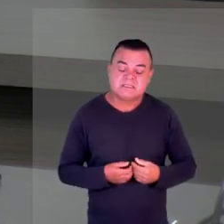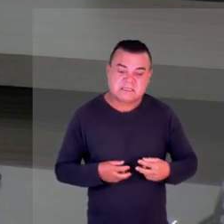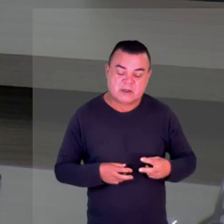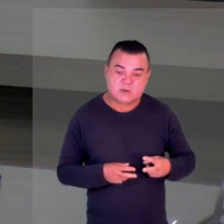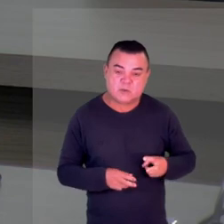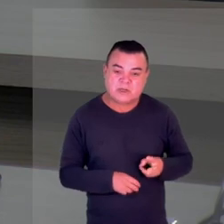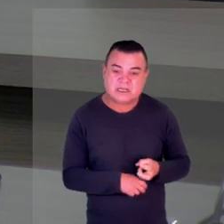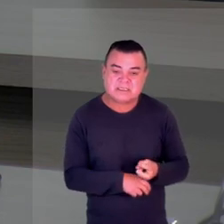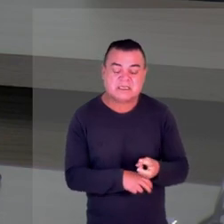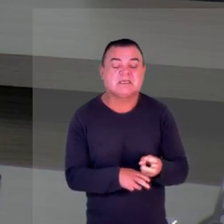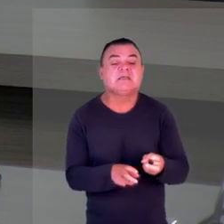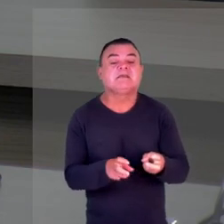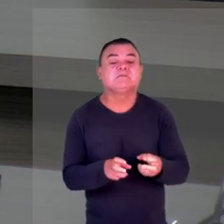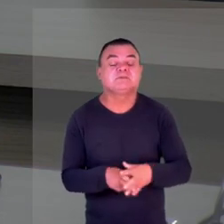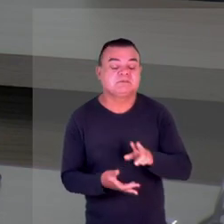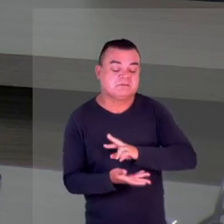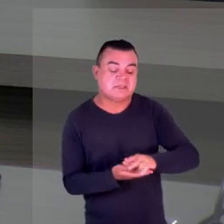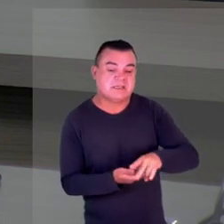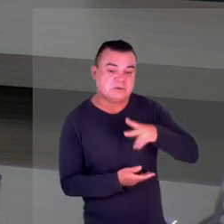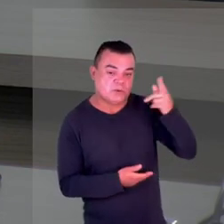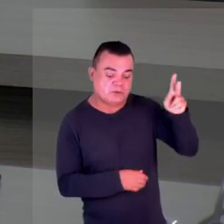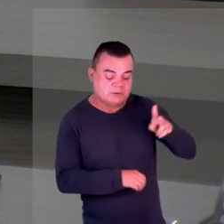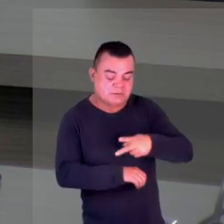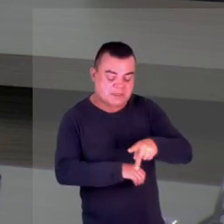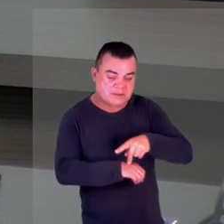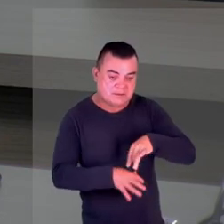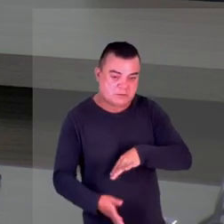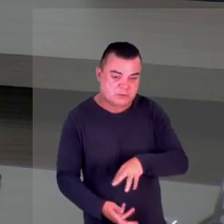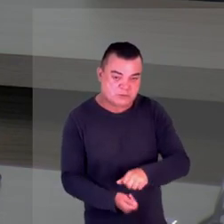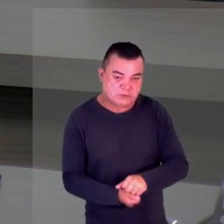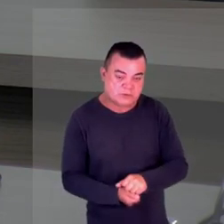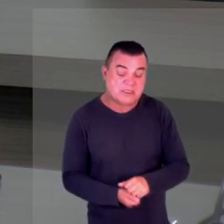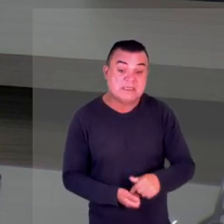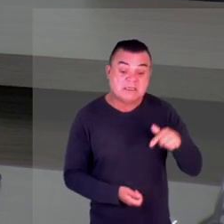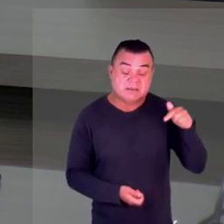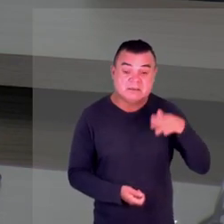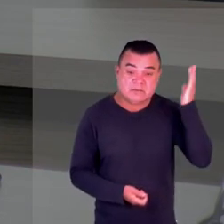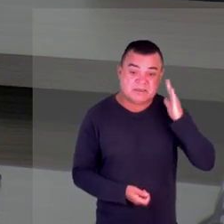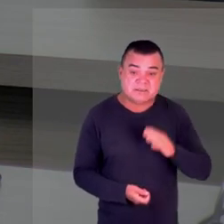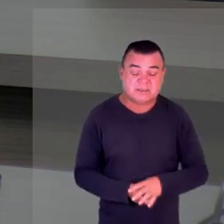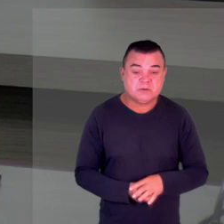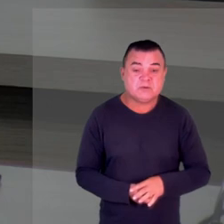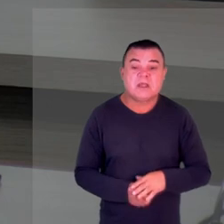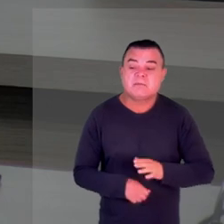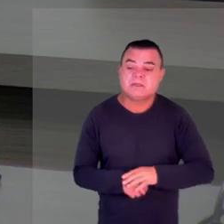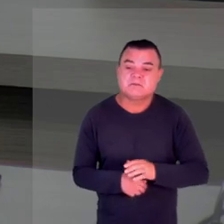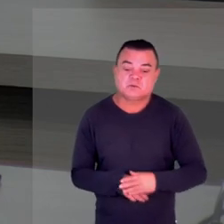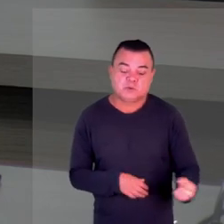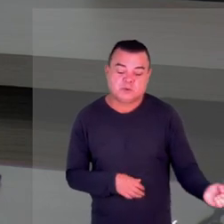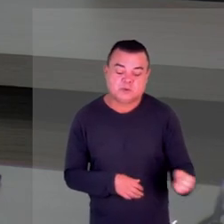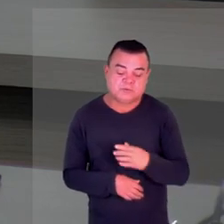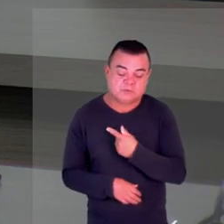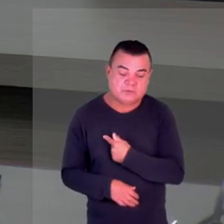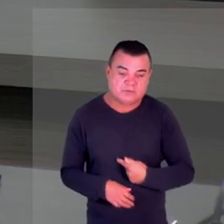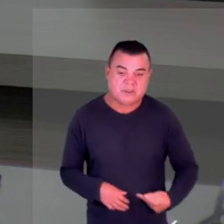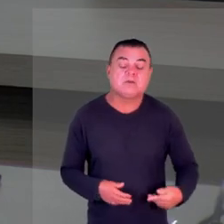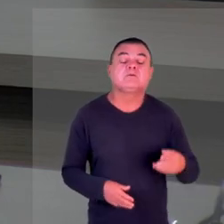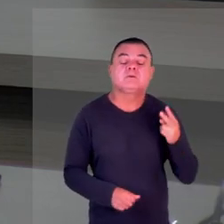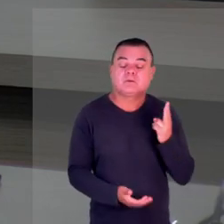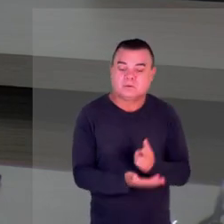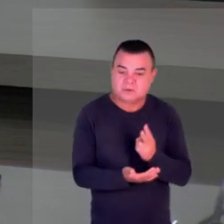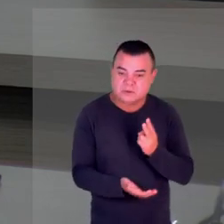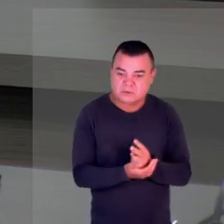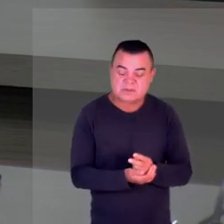outros países do mundo e aqui no Brasil parece que nem com o novo governo isso está sendo evitado né continuam sendo aprovados